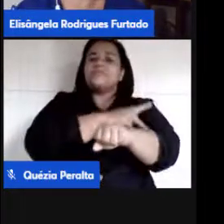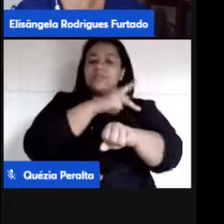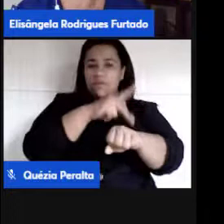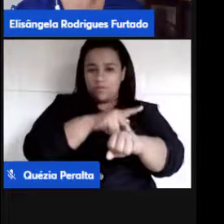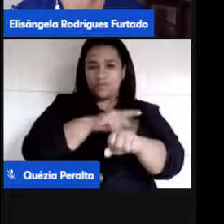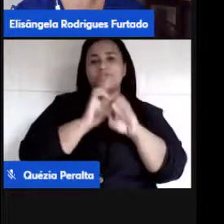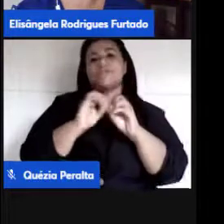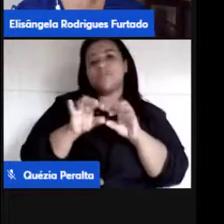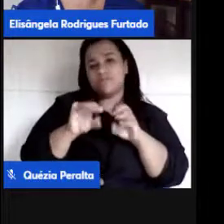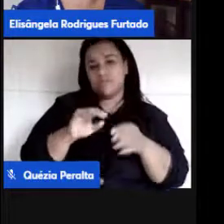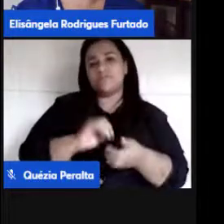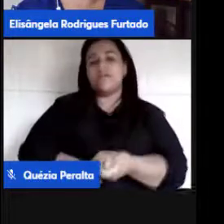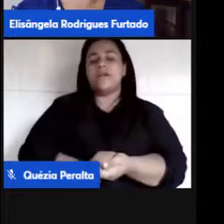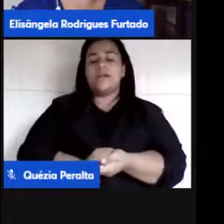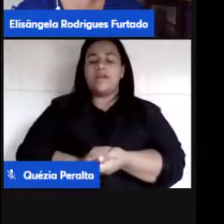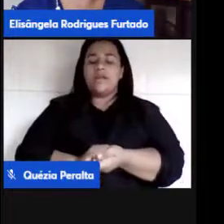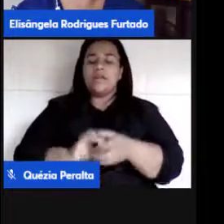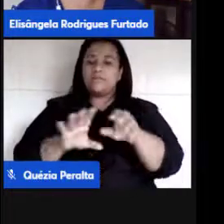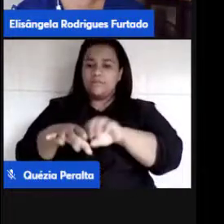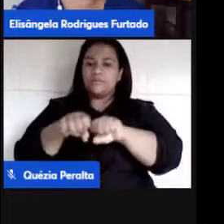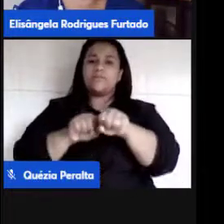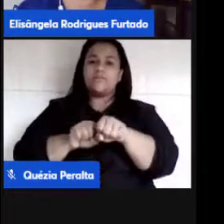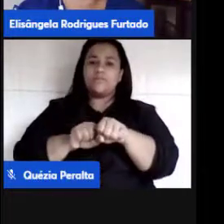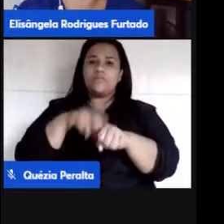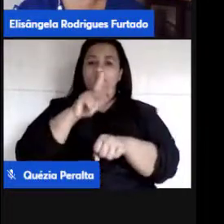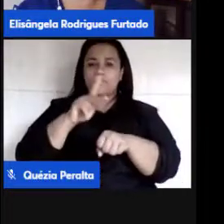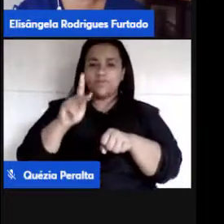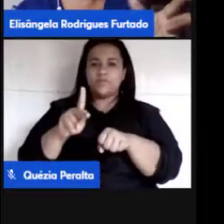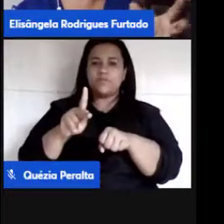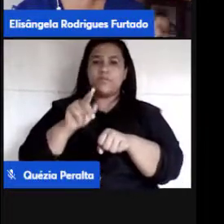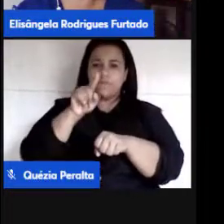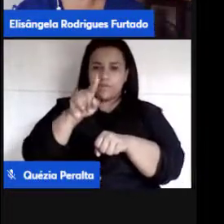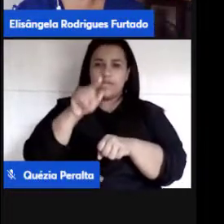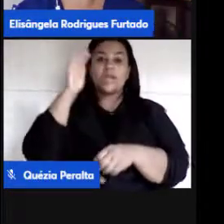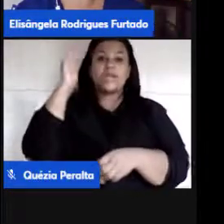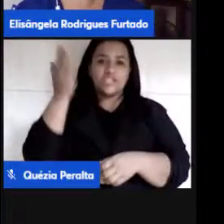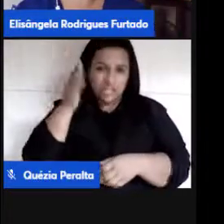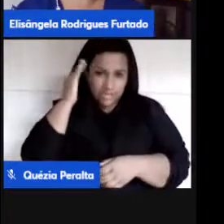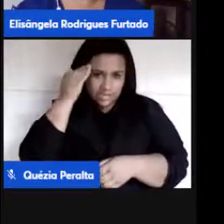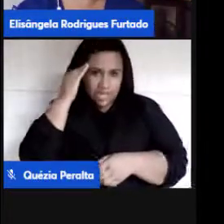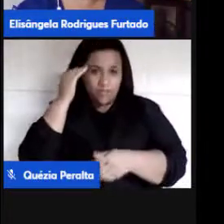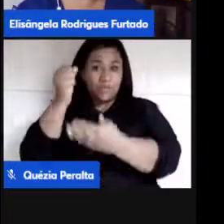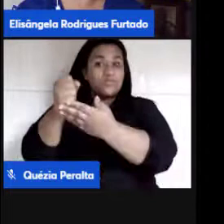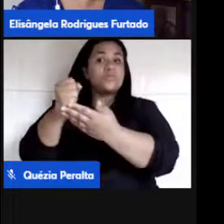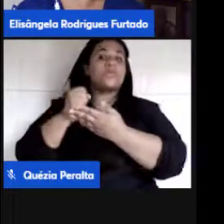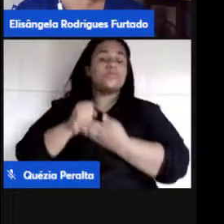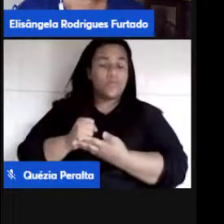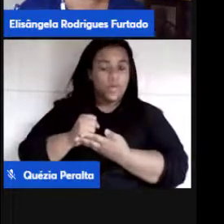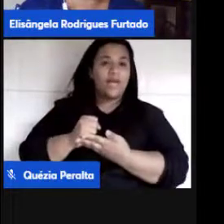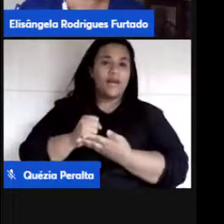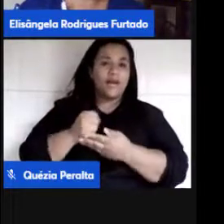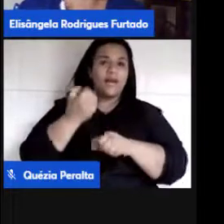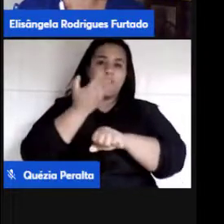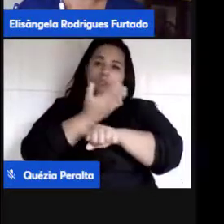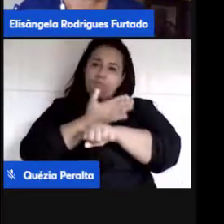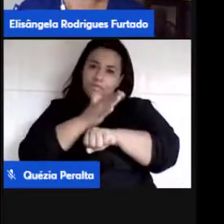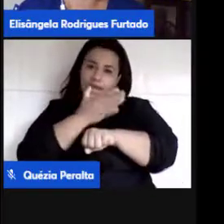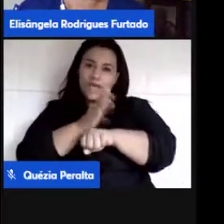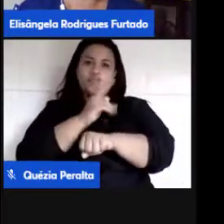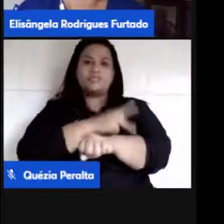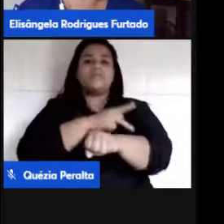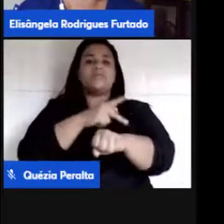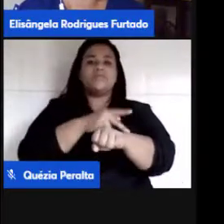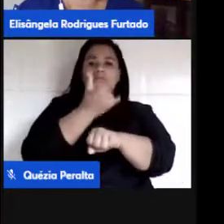sabe, para você poder nos ajudar também sugerindo coisas novas, novas formações, e para você também que